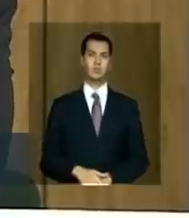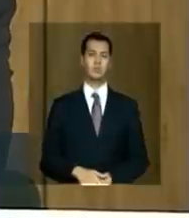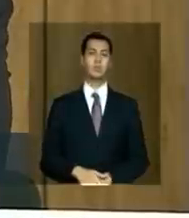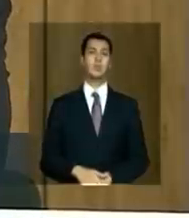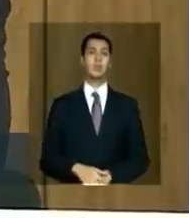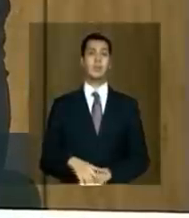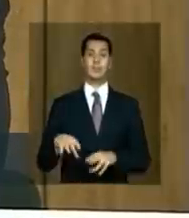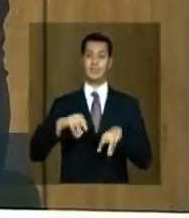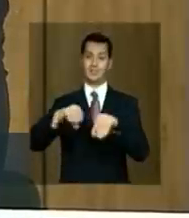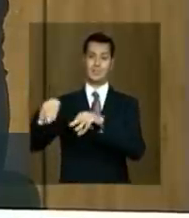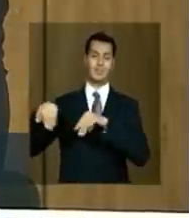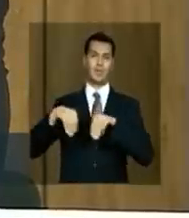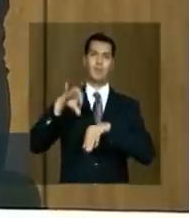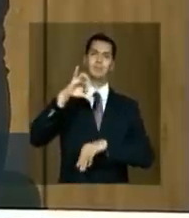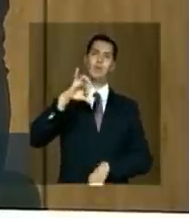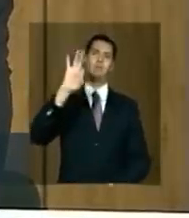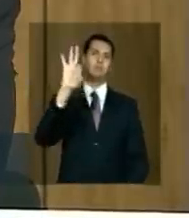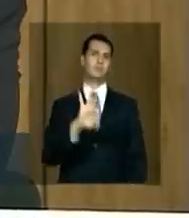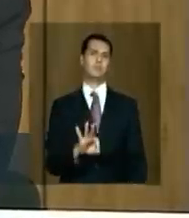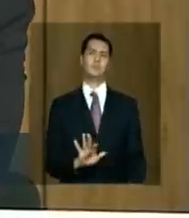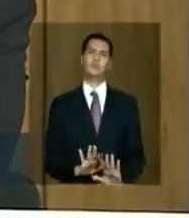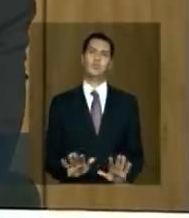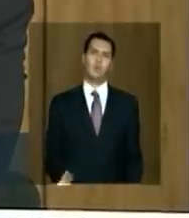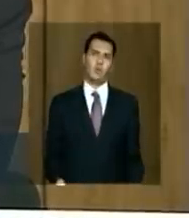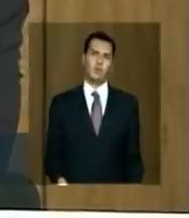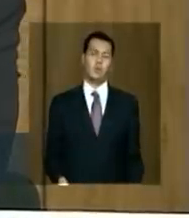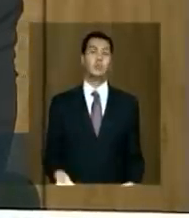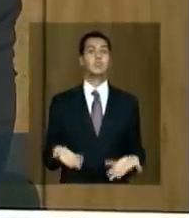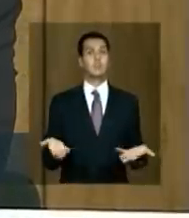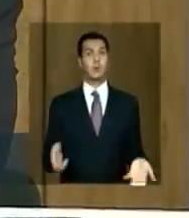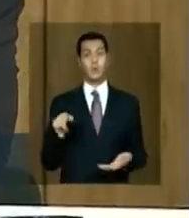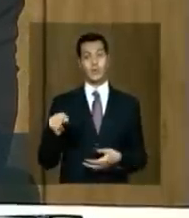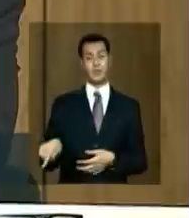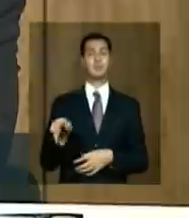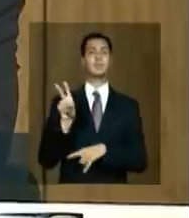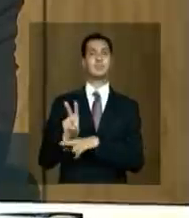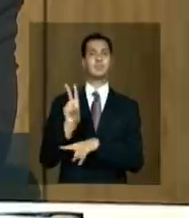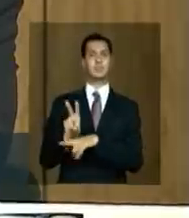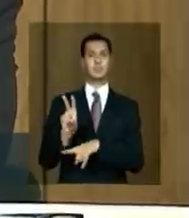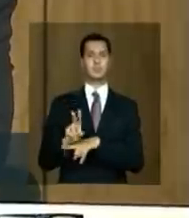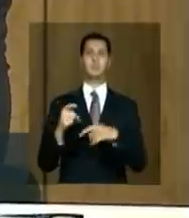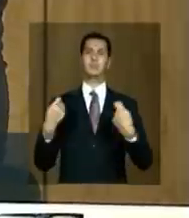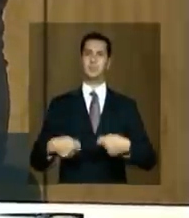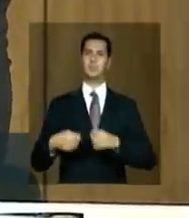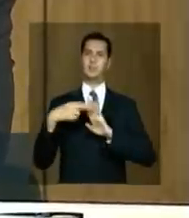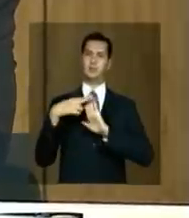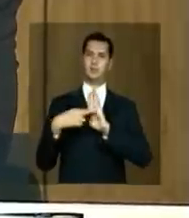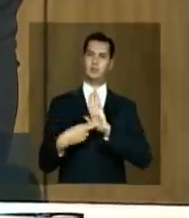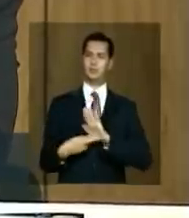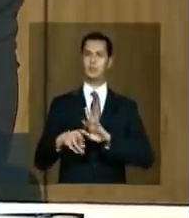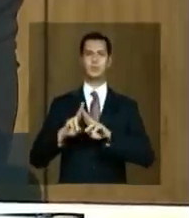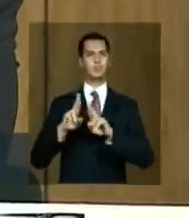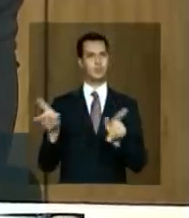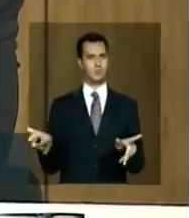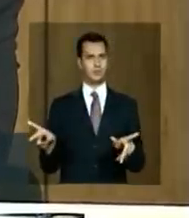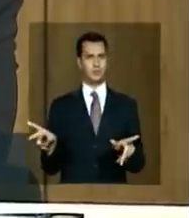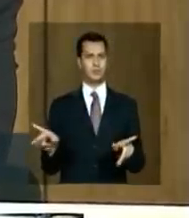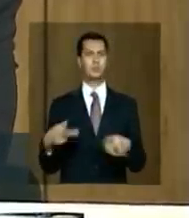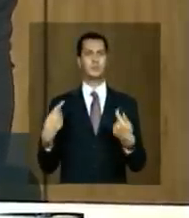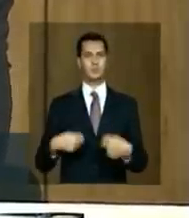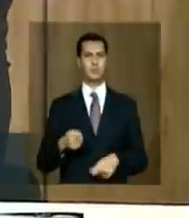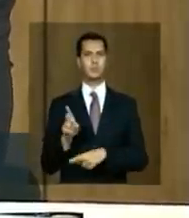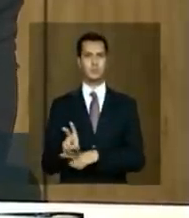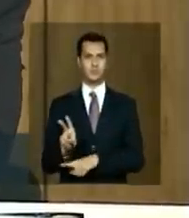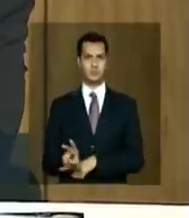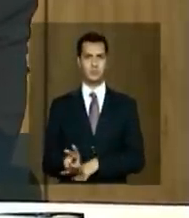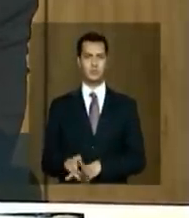99% da área quando nós preservamos esse com uma regra diferenciada quando nós preservamos aqueles